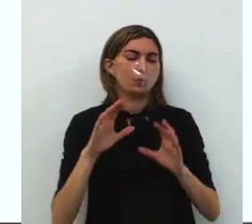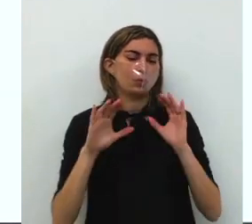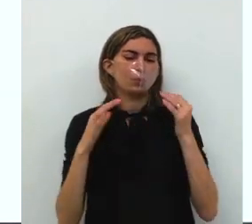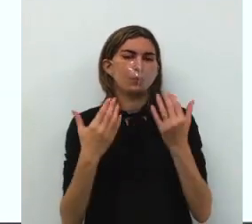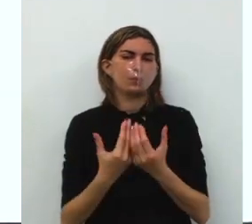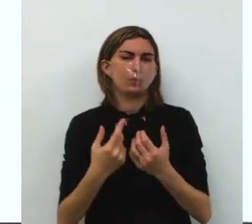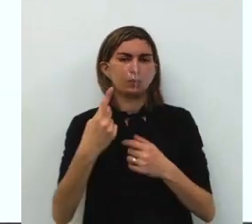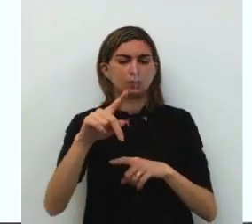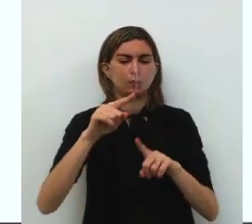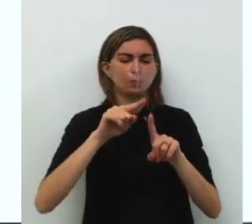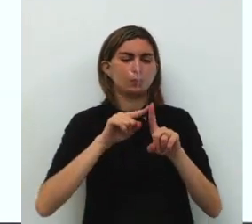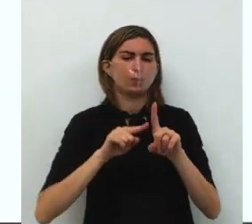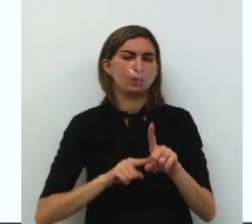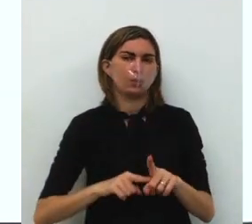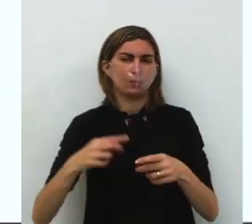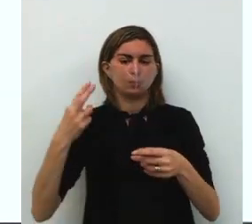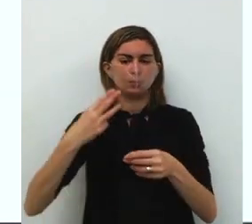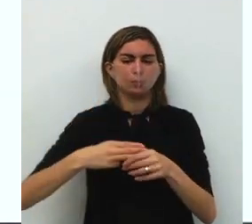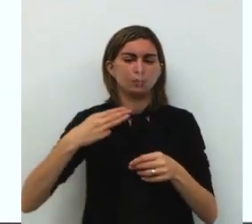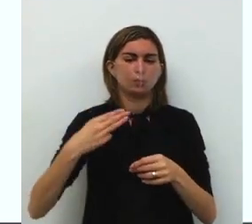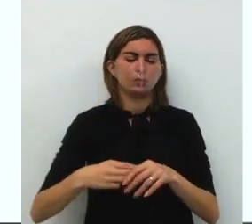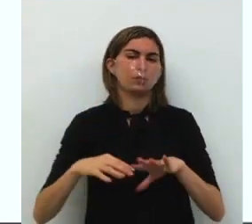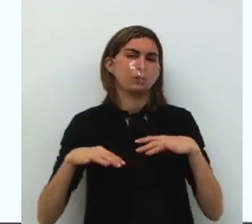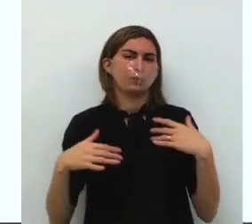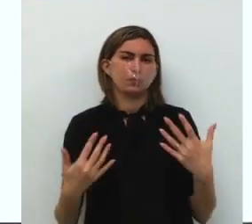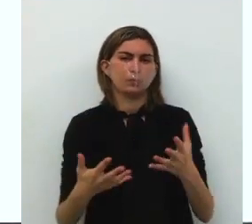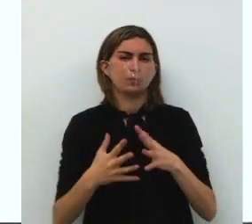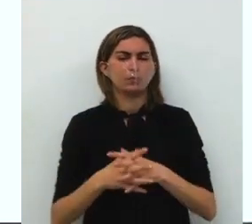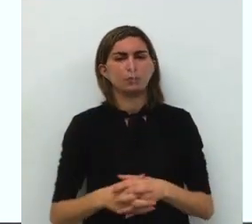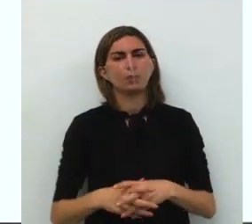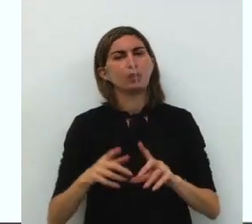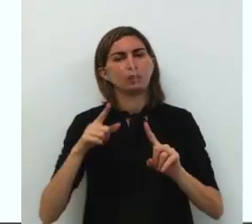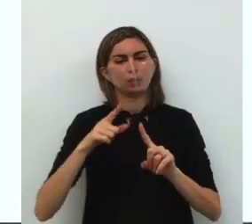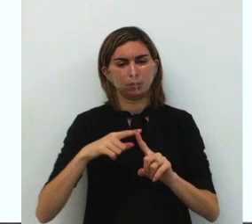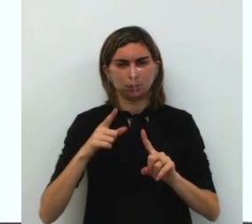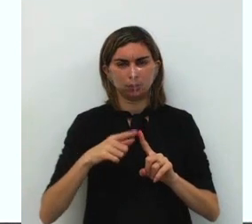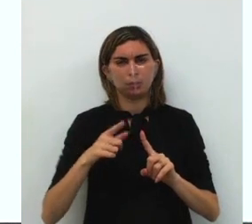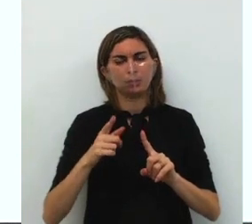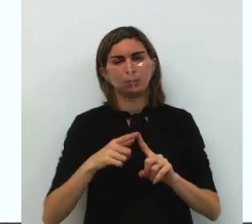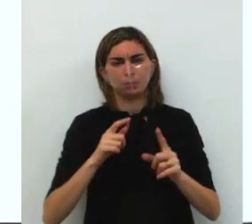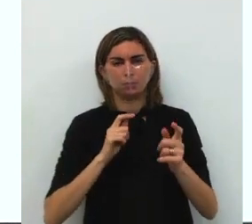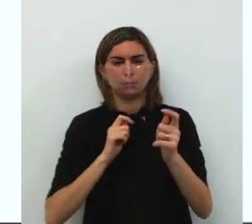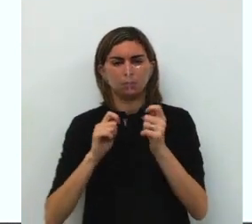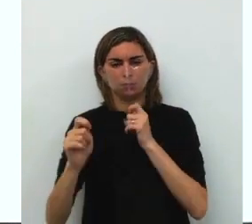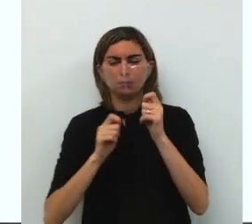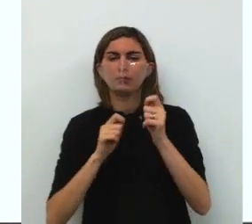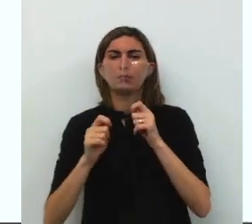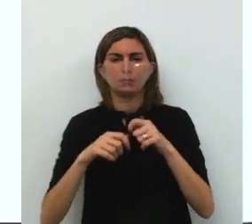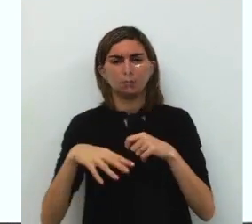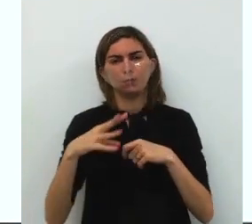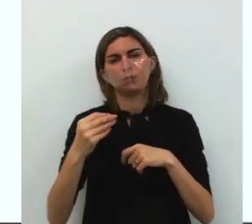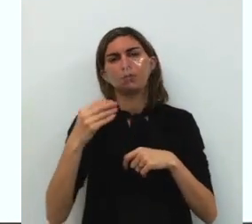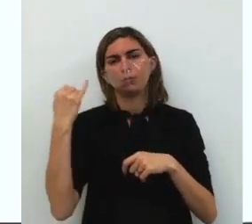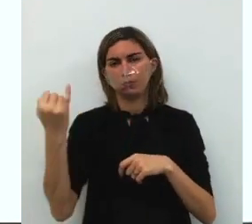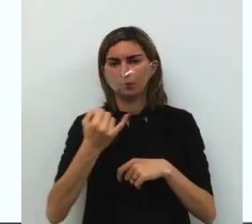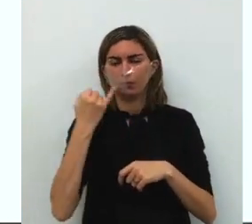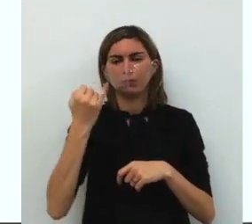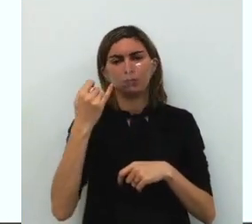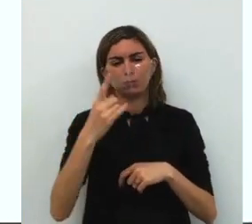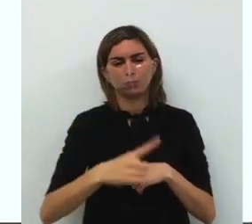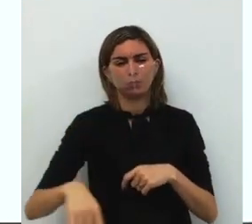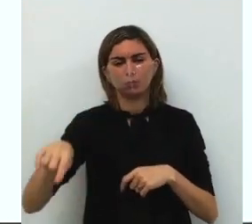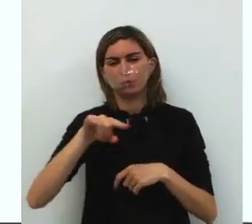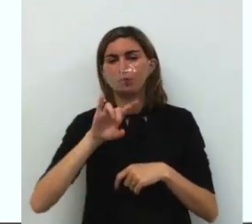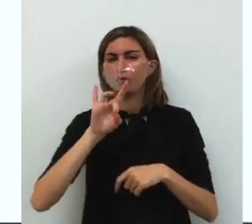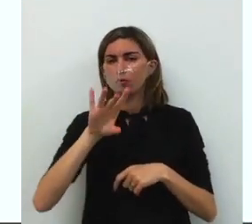sua comunidade, seu bairro ou seu município? Então, esse tipo de entrevista, ele é muito importante. E